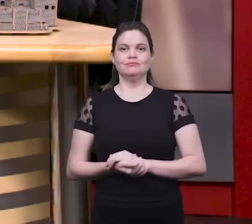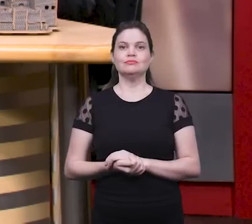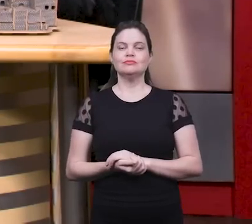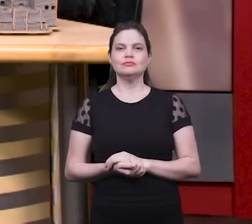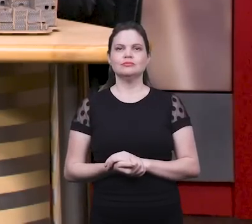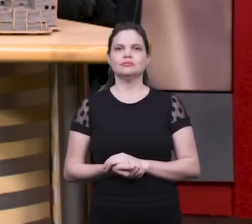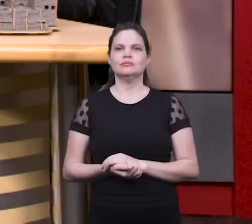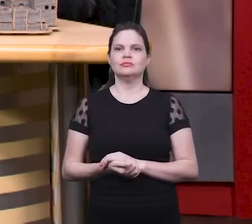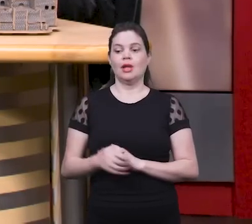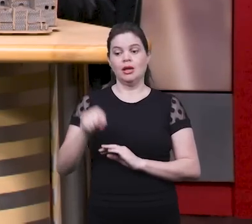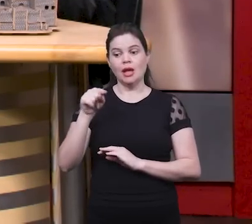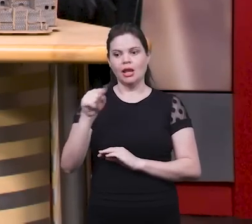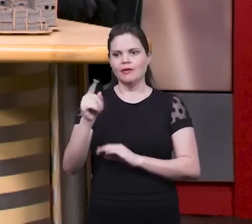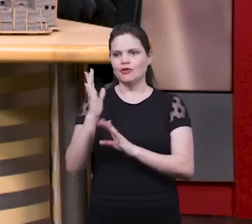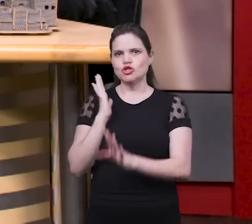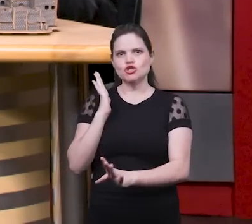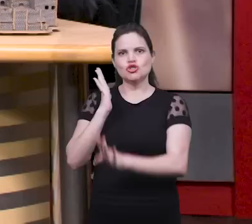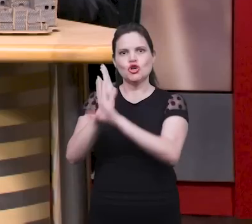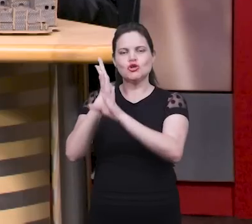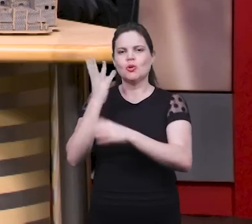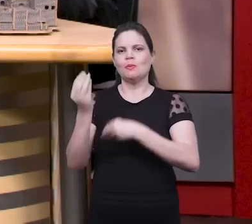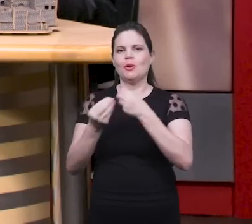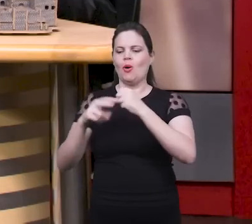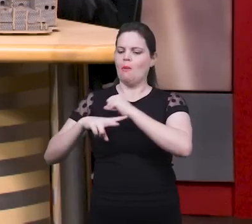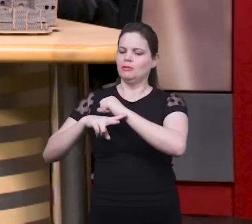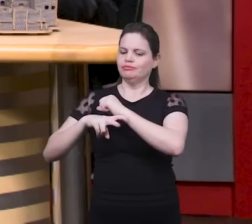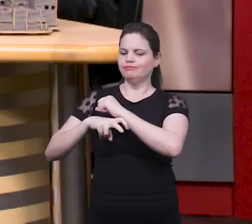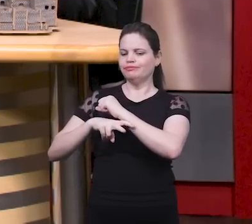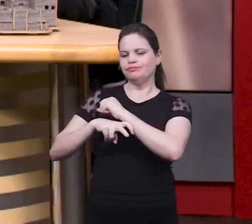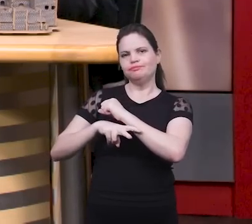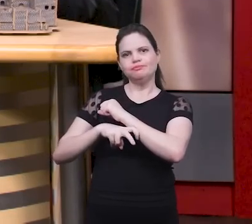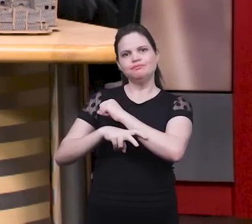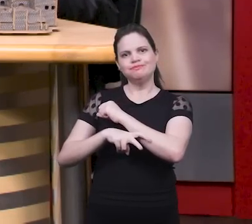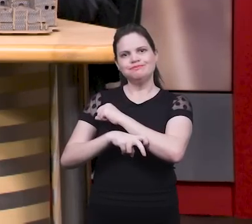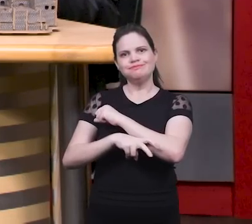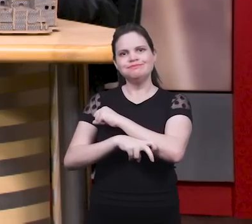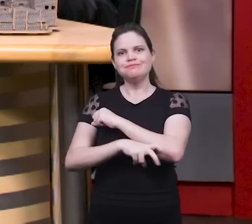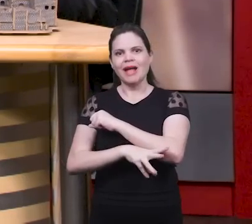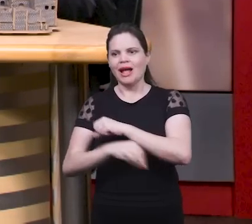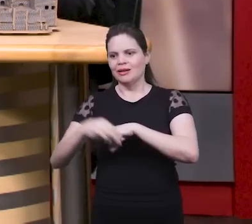foi achado, né, ele foi descoberto em